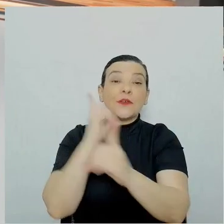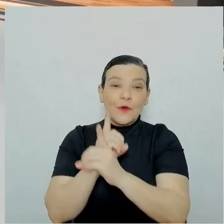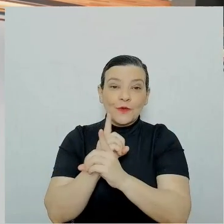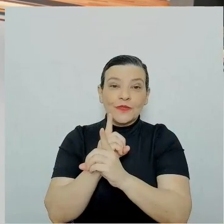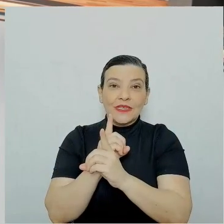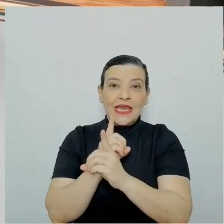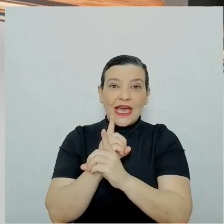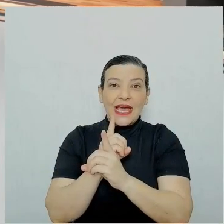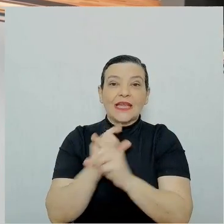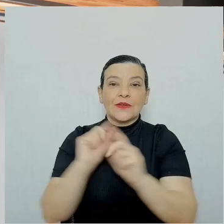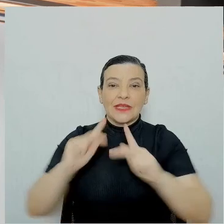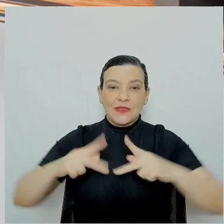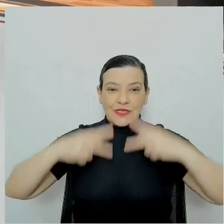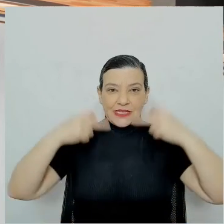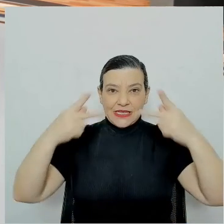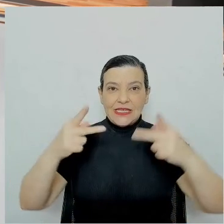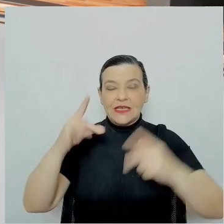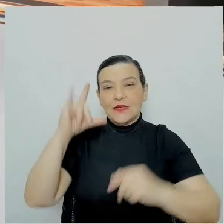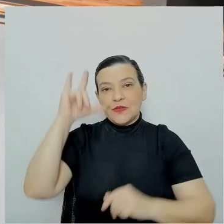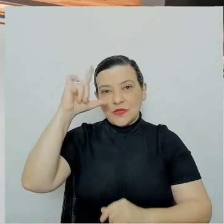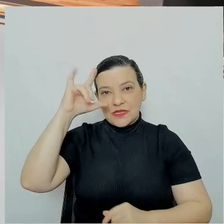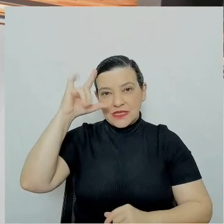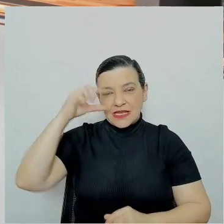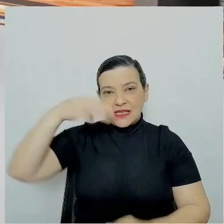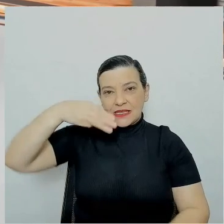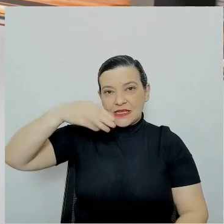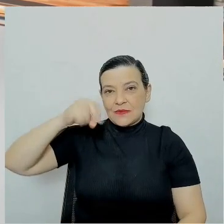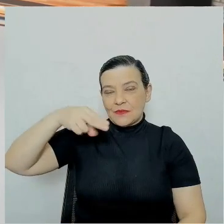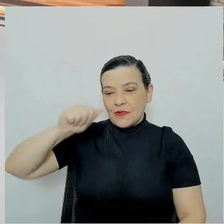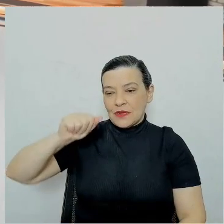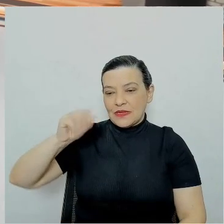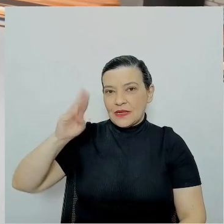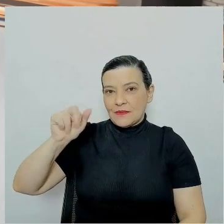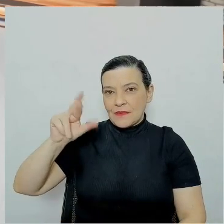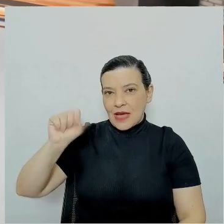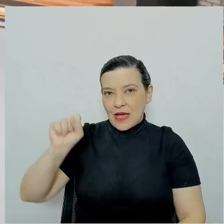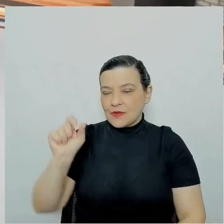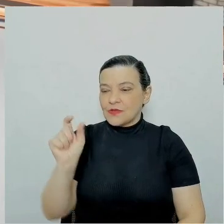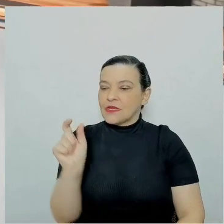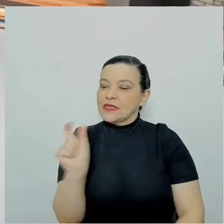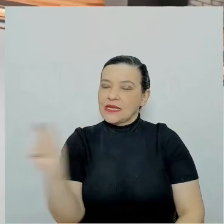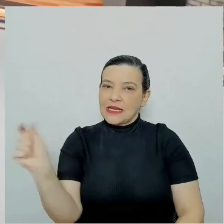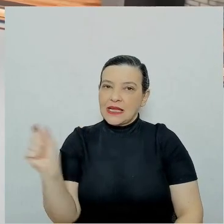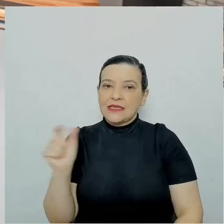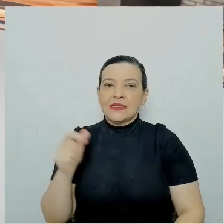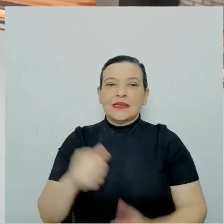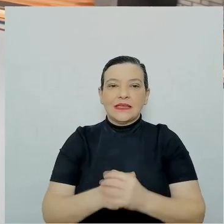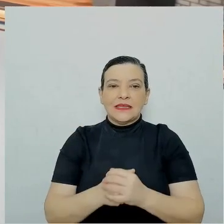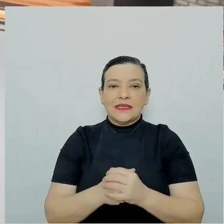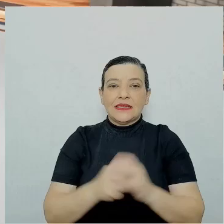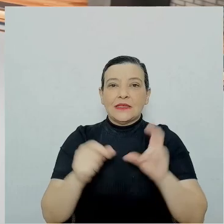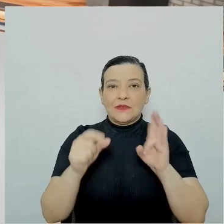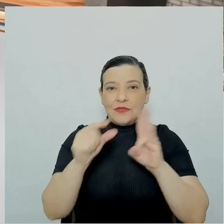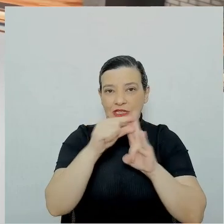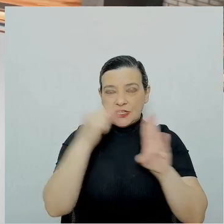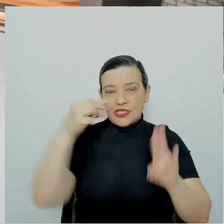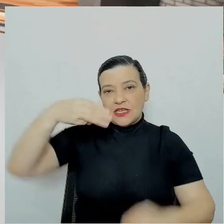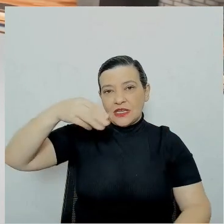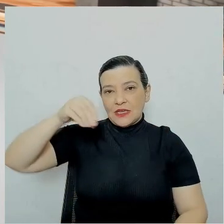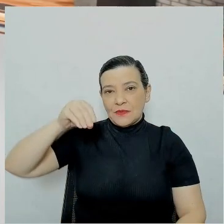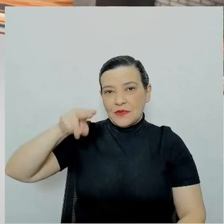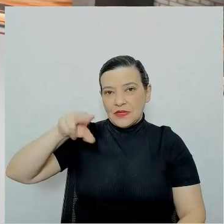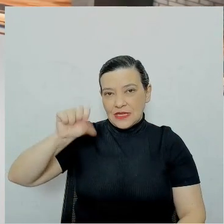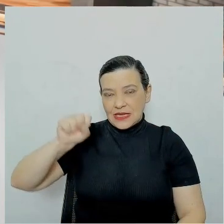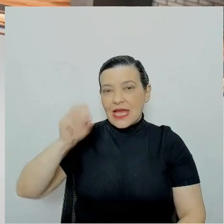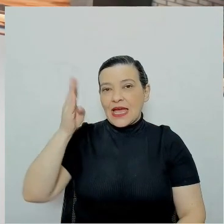aqui, no Instagram, Mona Barros, _, no LinkedIn, Mônica S. Barros. Beleza? Me convidem